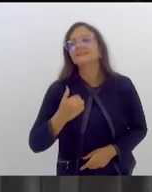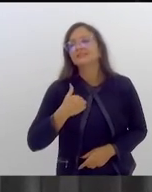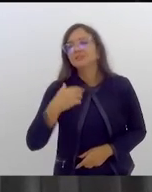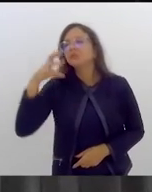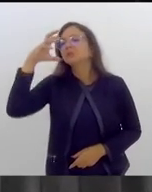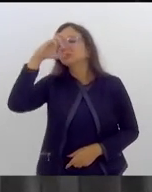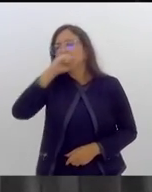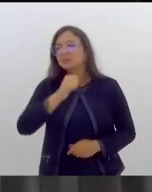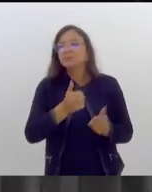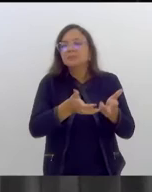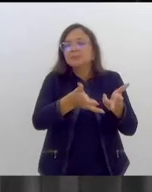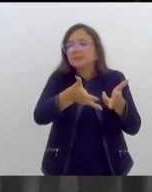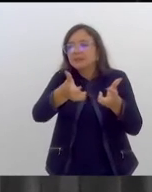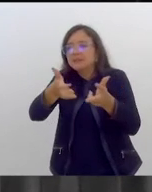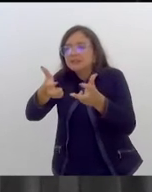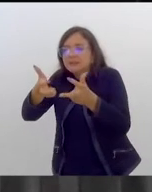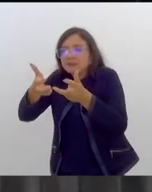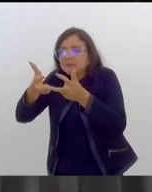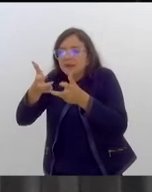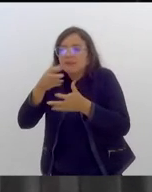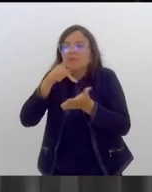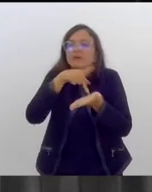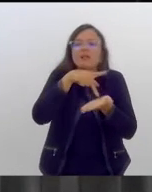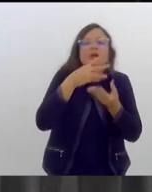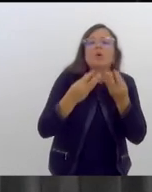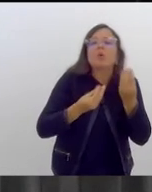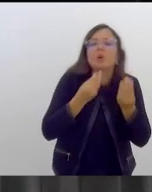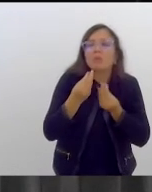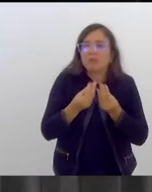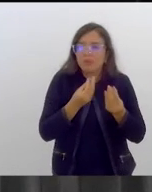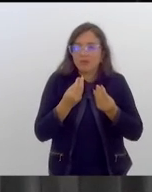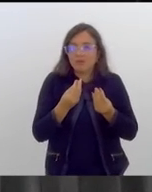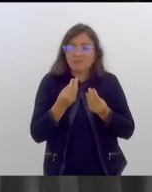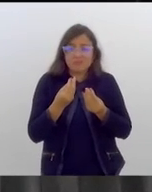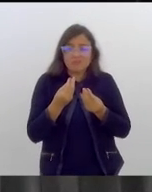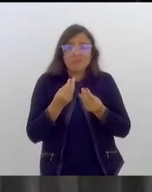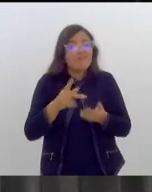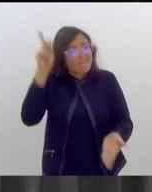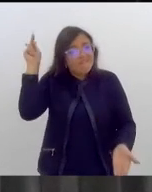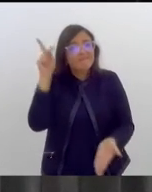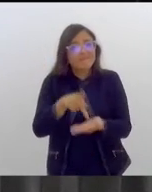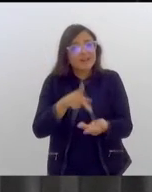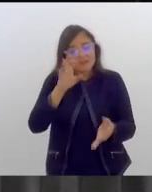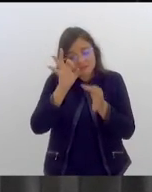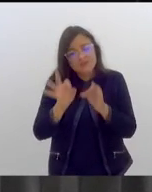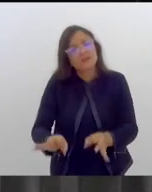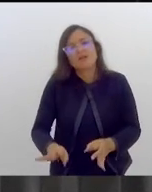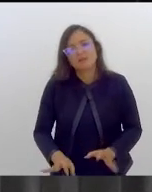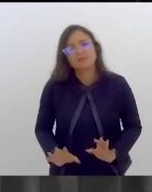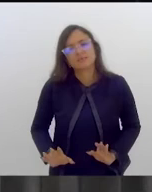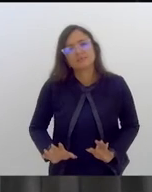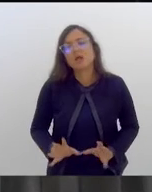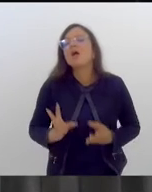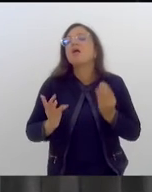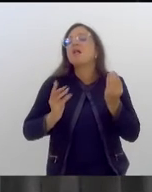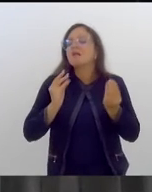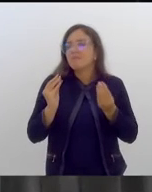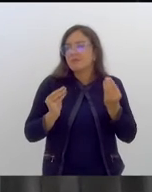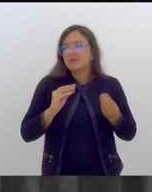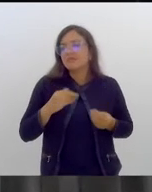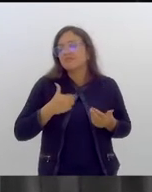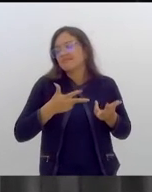identificar a realidade como ela é nua e crua como nós